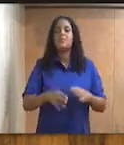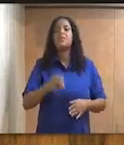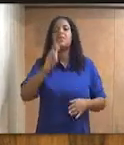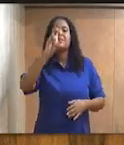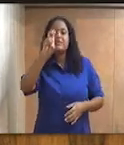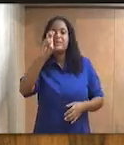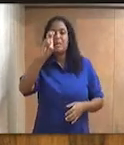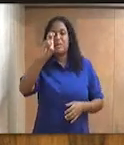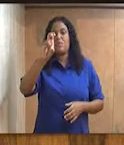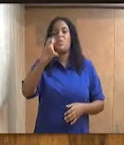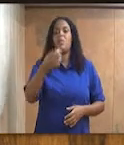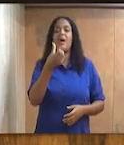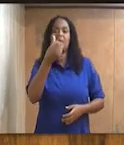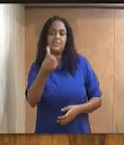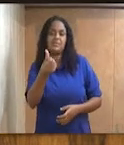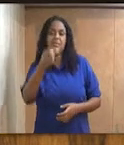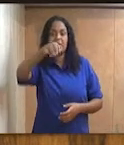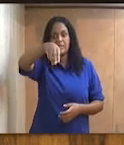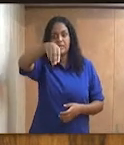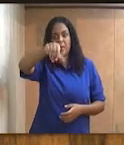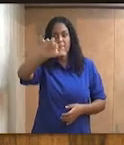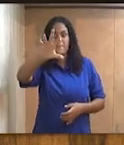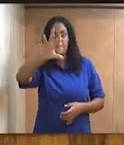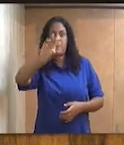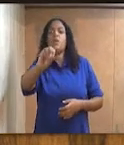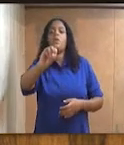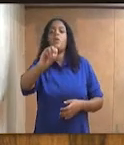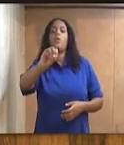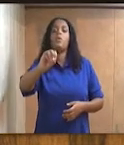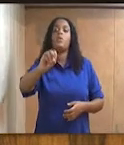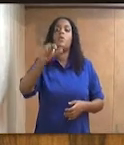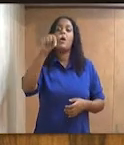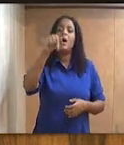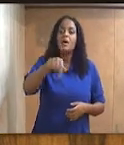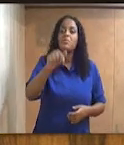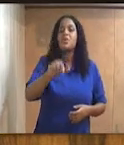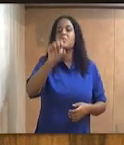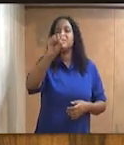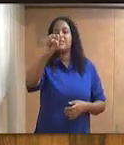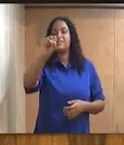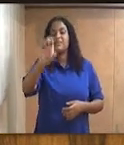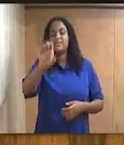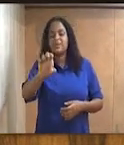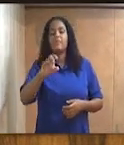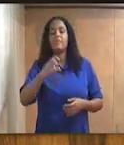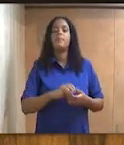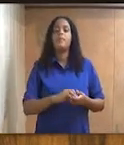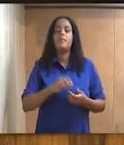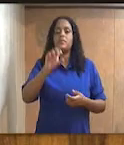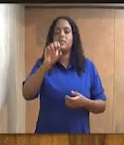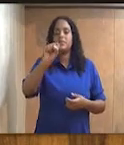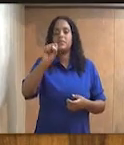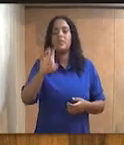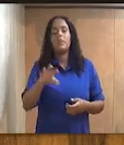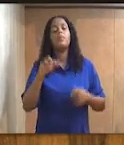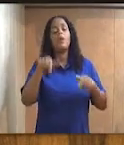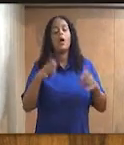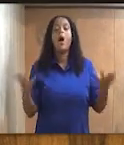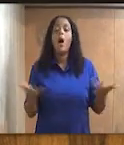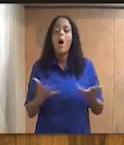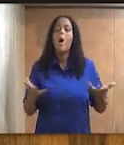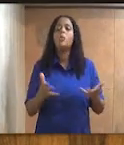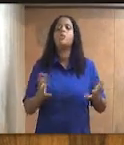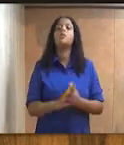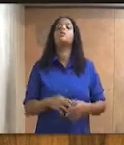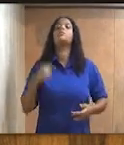mil professores, muito bem representados pelo CEP. Aí, a gente, todo